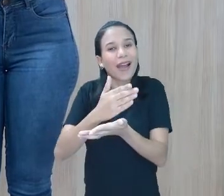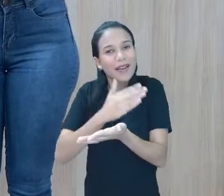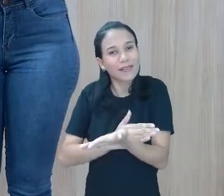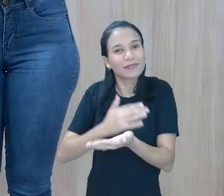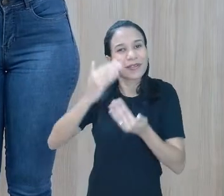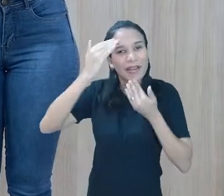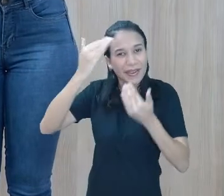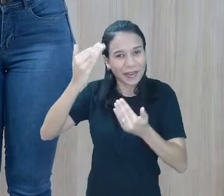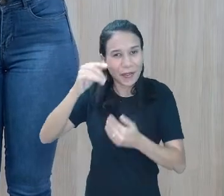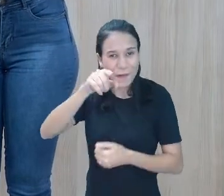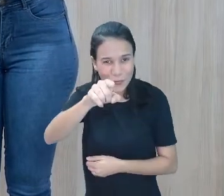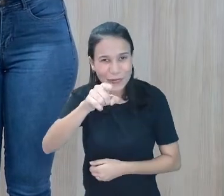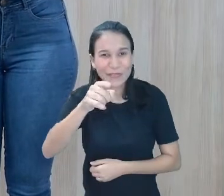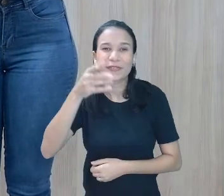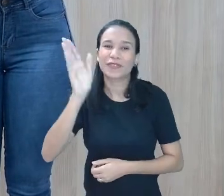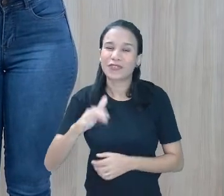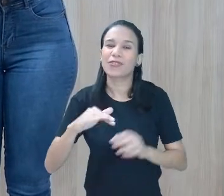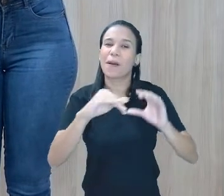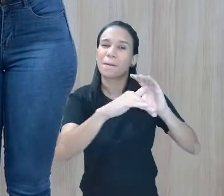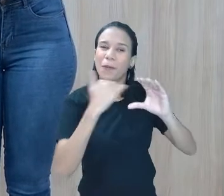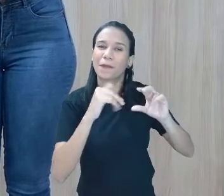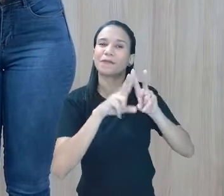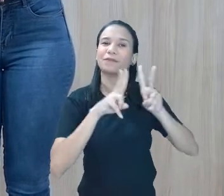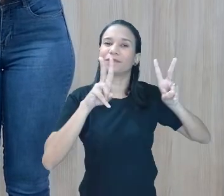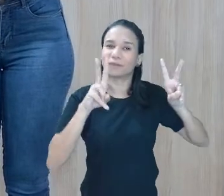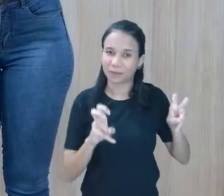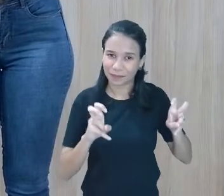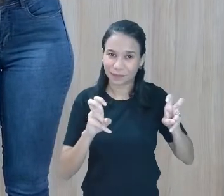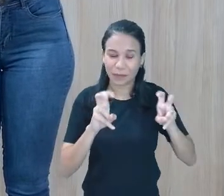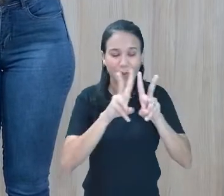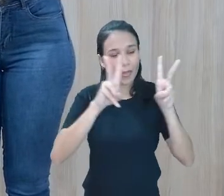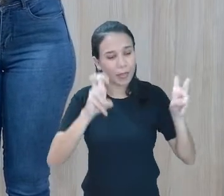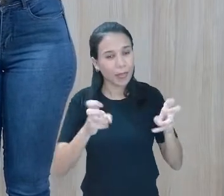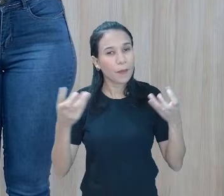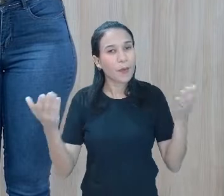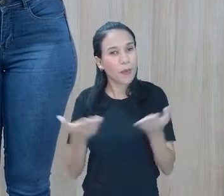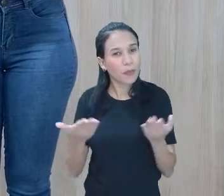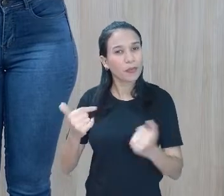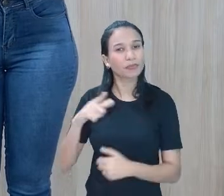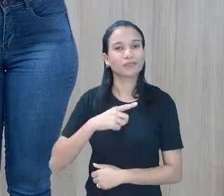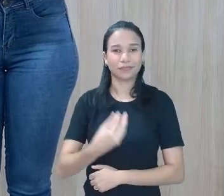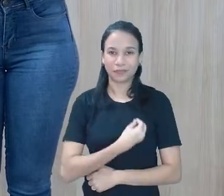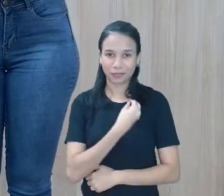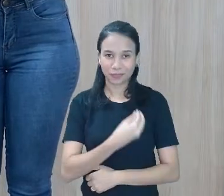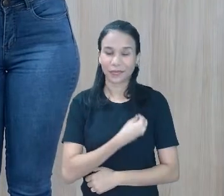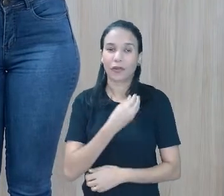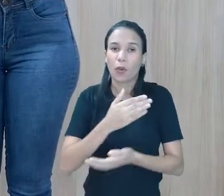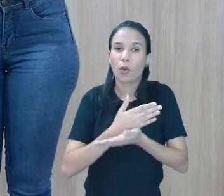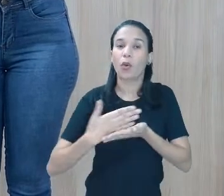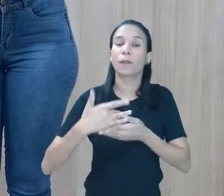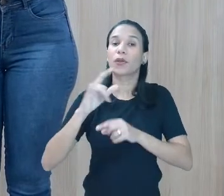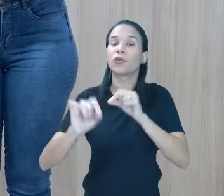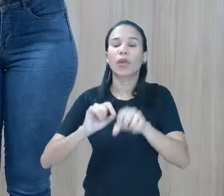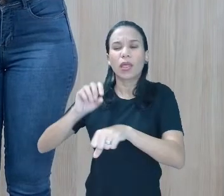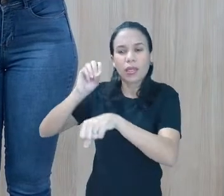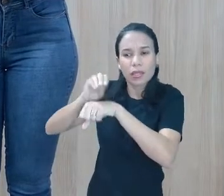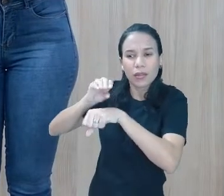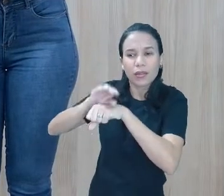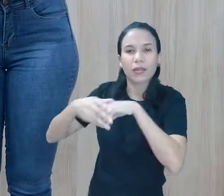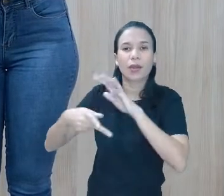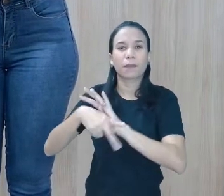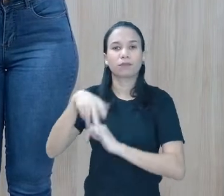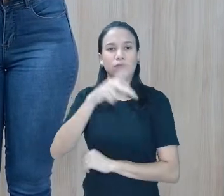antecipadamente agradecer por vocês terem enviado essa temática. Essa temática que está sendo trabalhada hoje a partir de sugestões